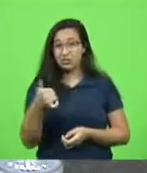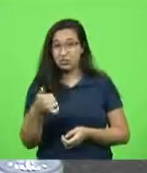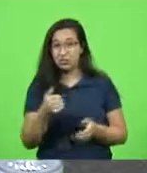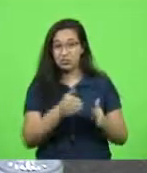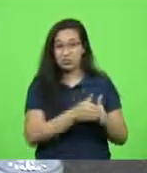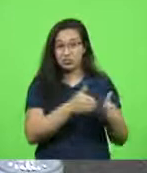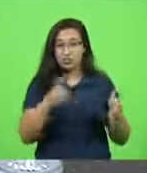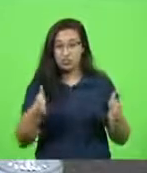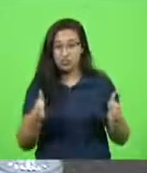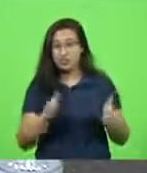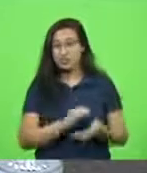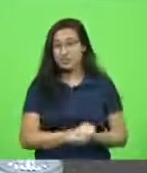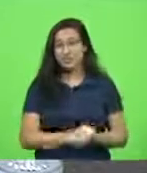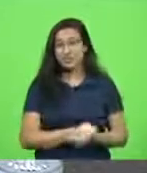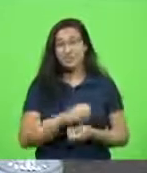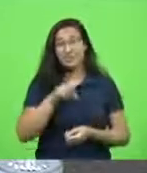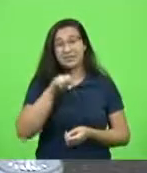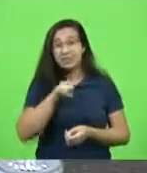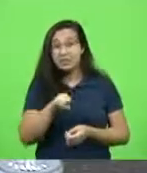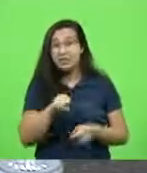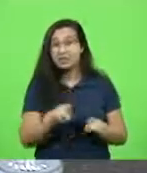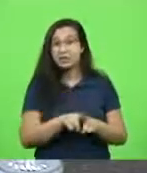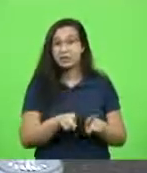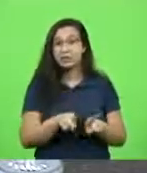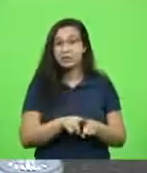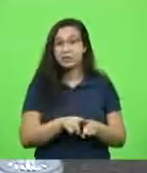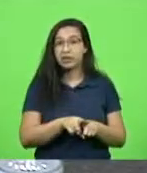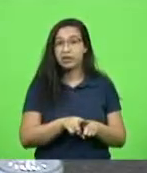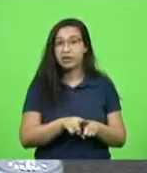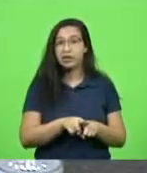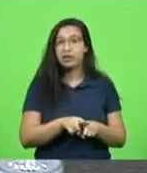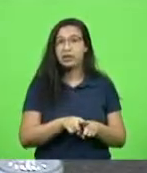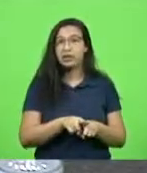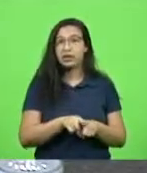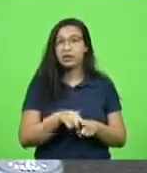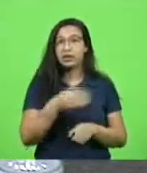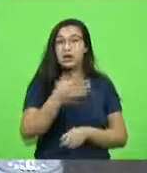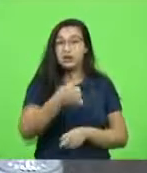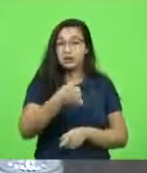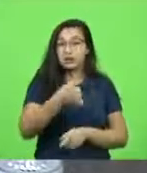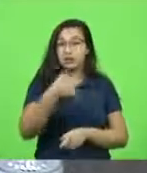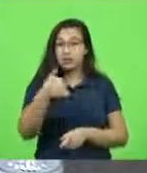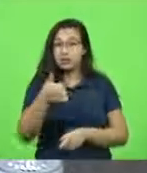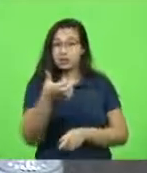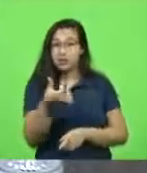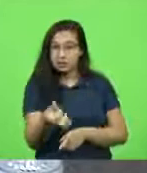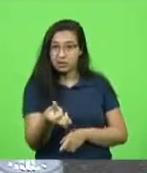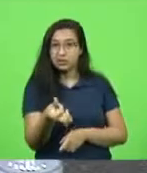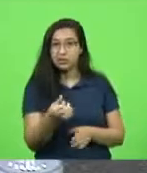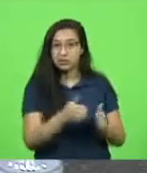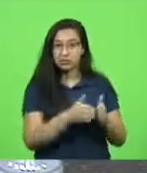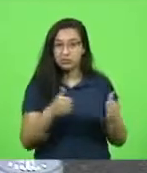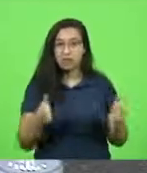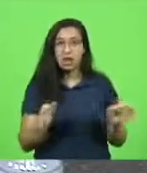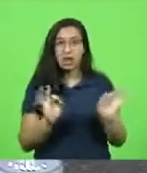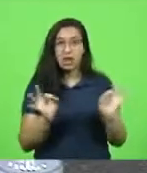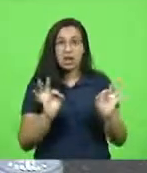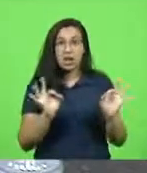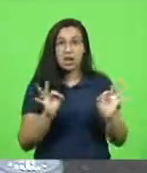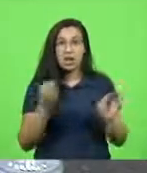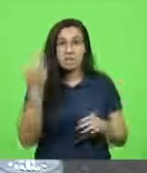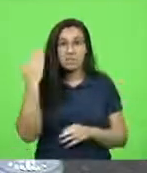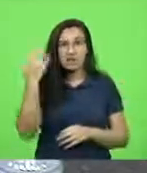se você não fossemos isso nós não teríamos a 116 que hoje em nada lembra